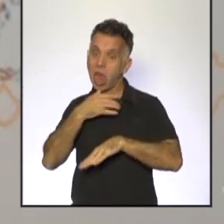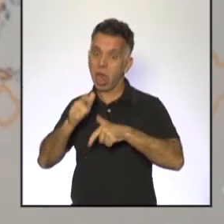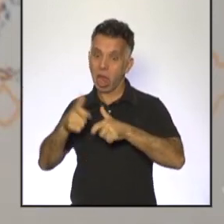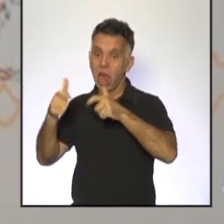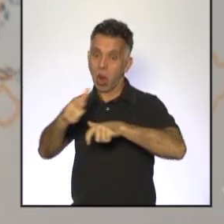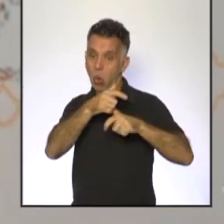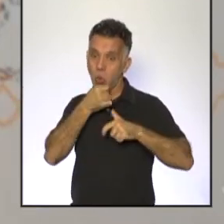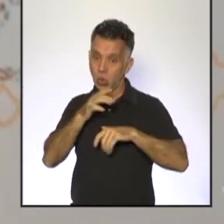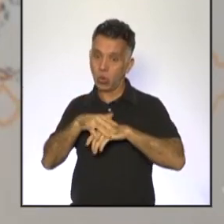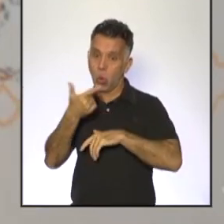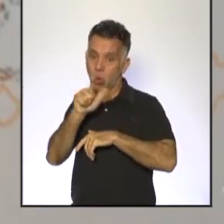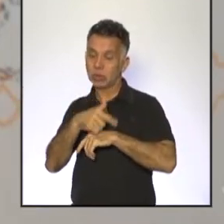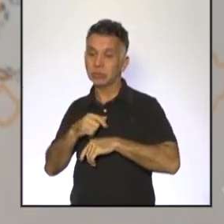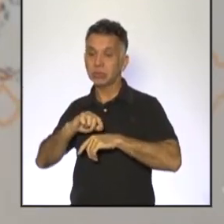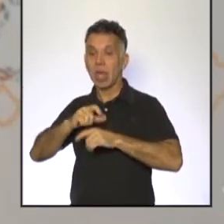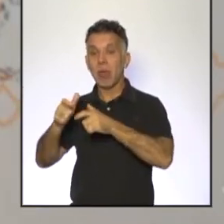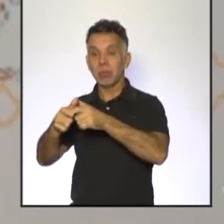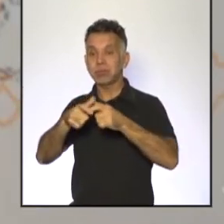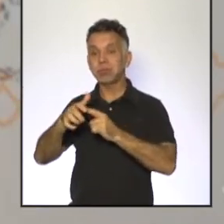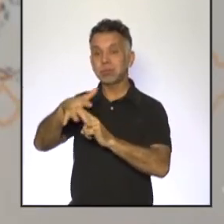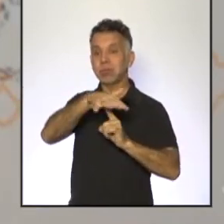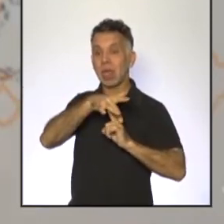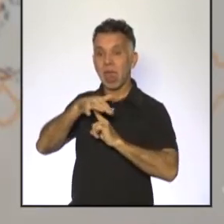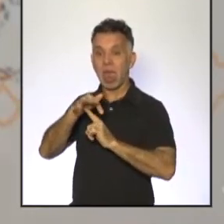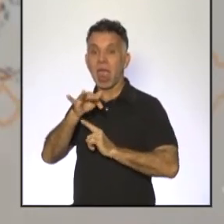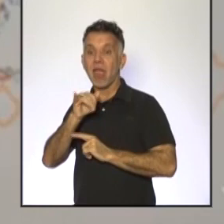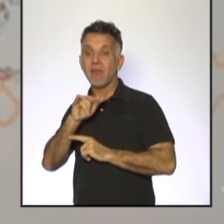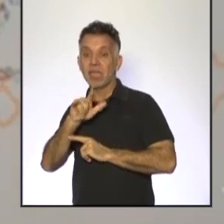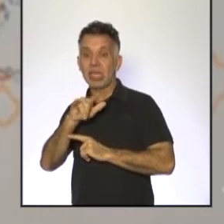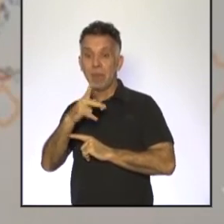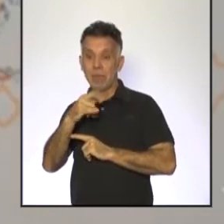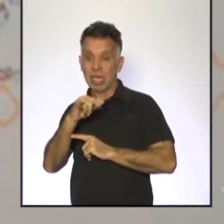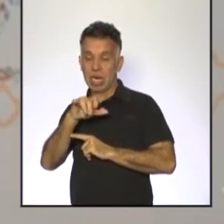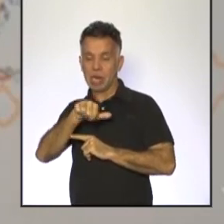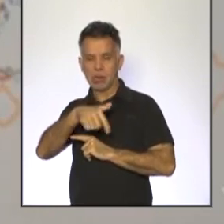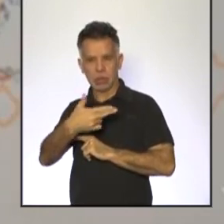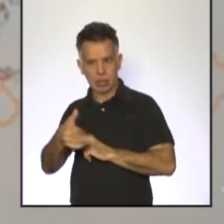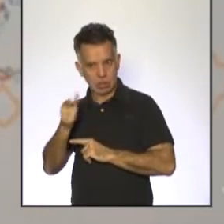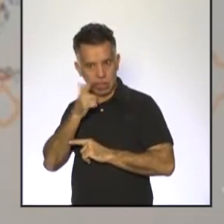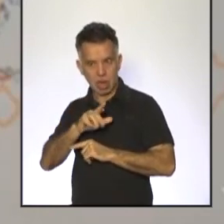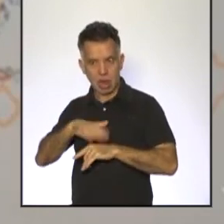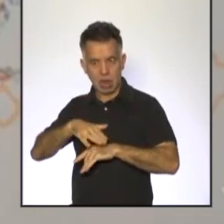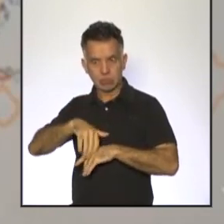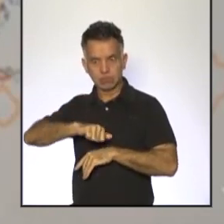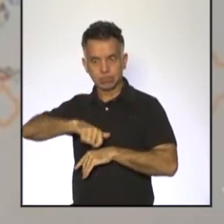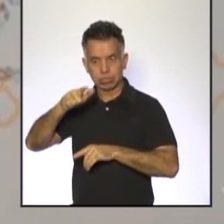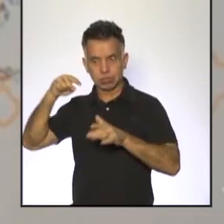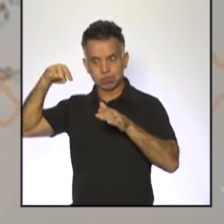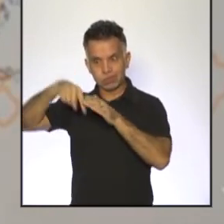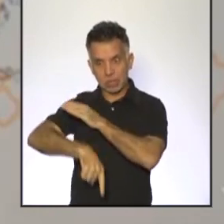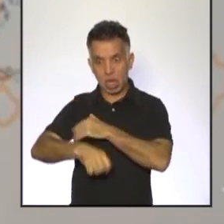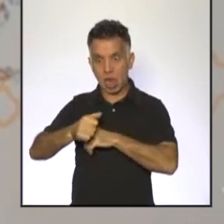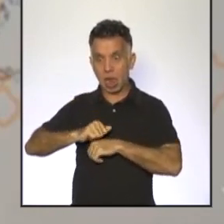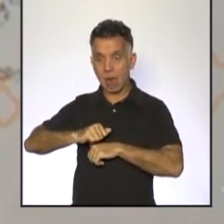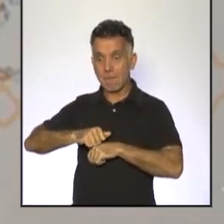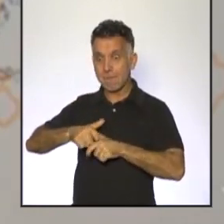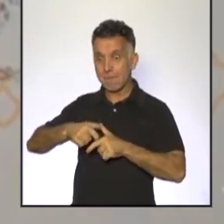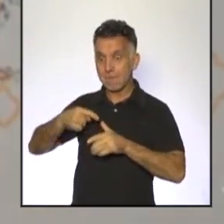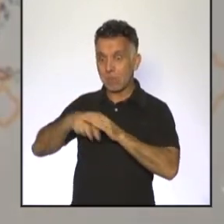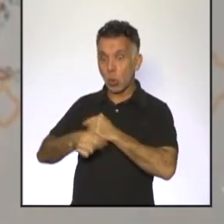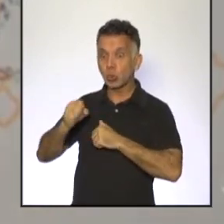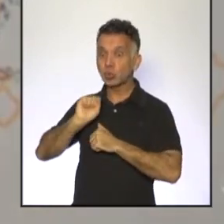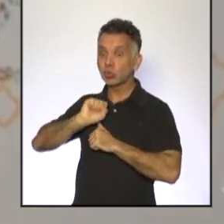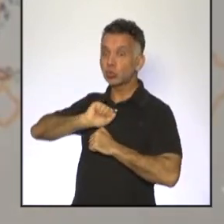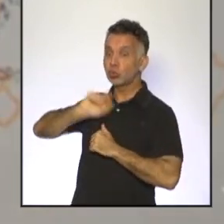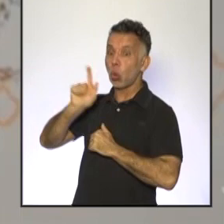11.000 metros de profundidade. Fossa das Marianas nas Filipinas é mais profunda do que o Himalaia tem de altura, beleza? E eu tracei para